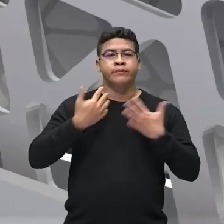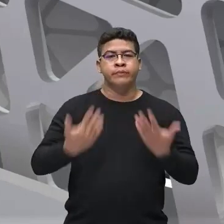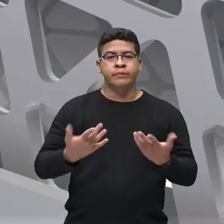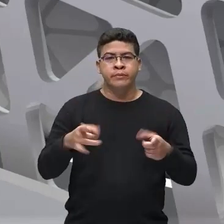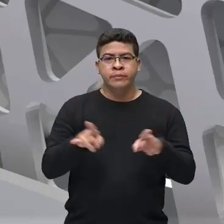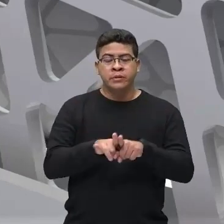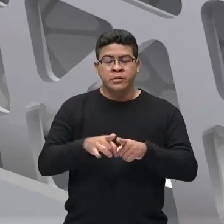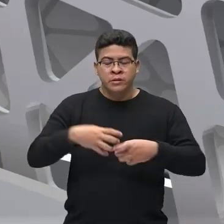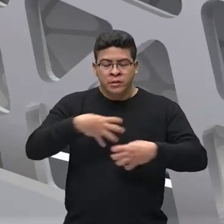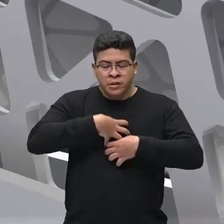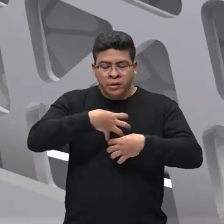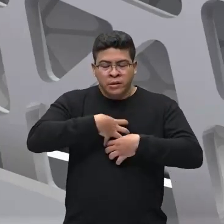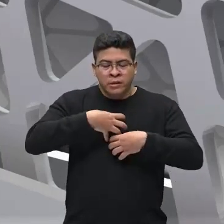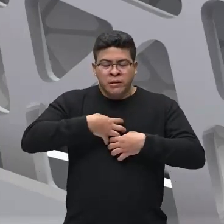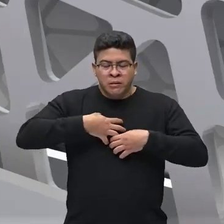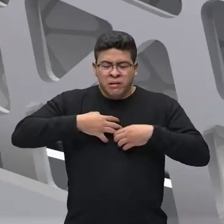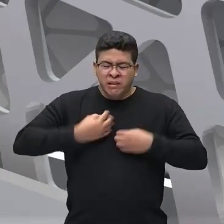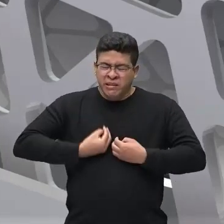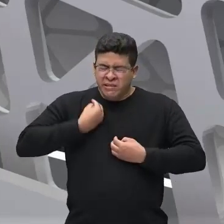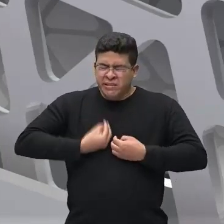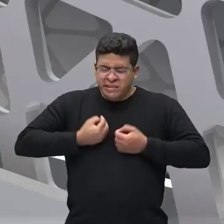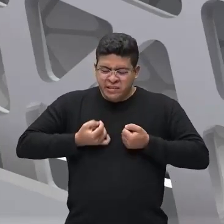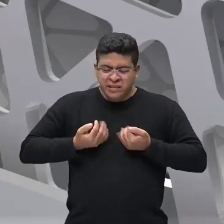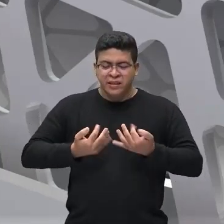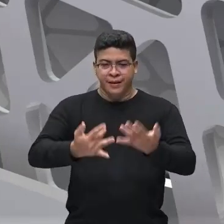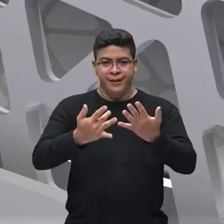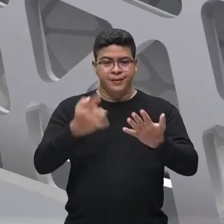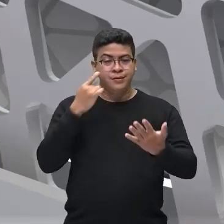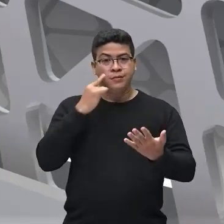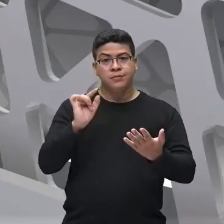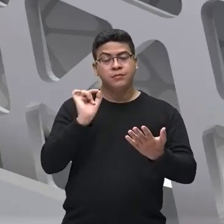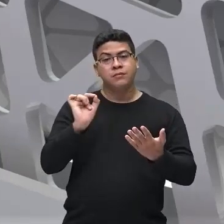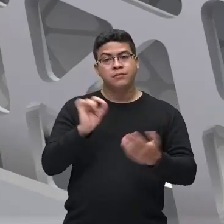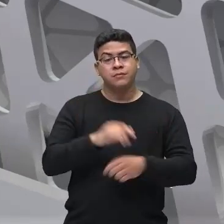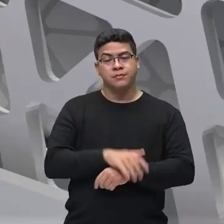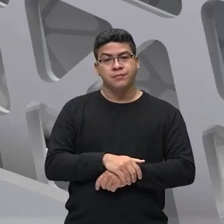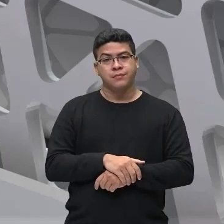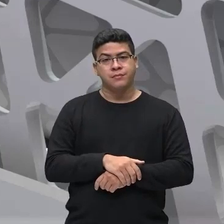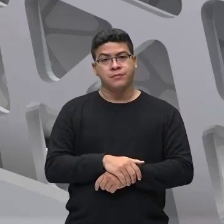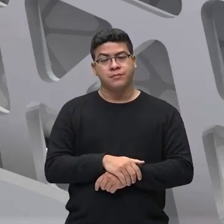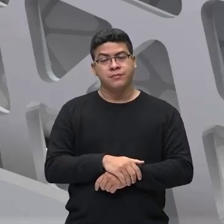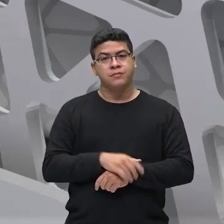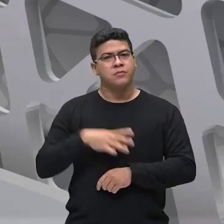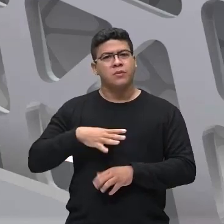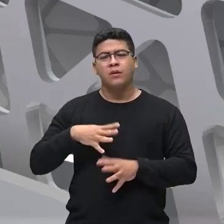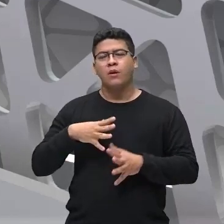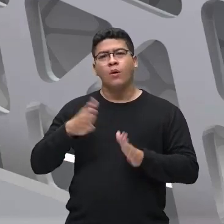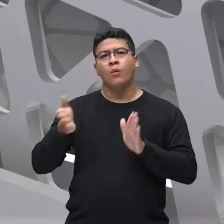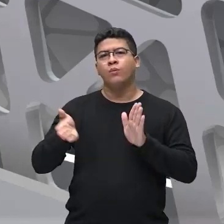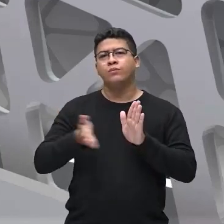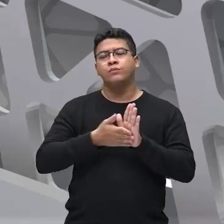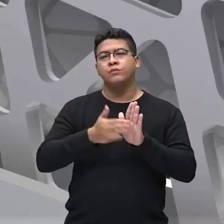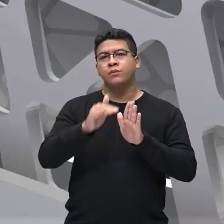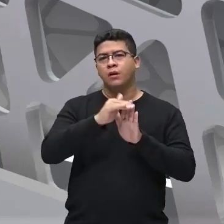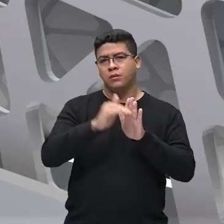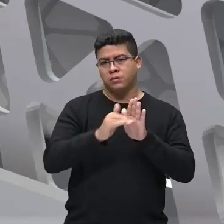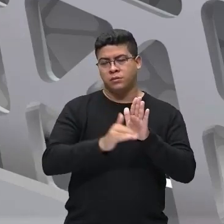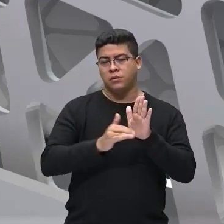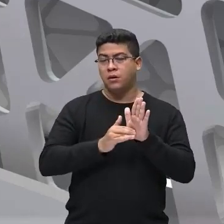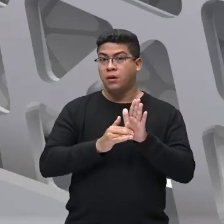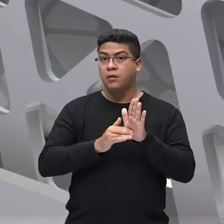de viver aquilo que é pedido na sua doutrina, os princípios universais morais,